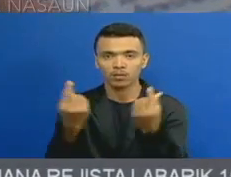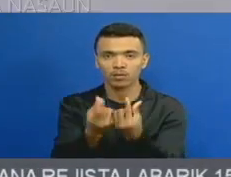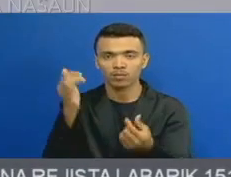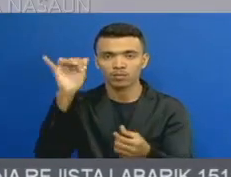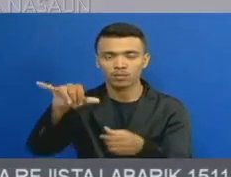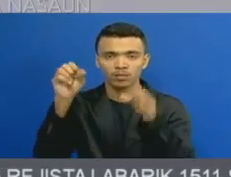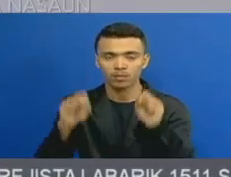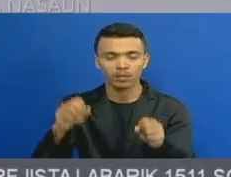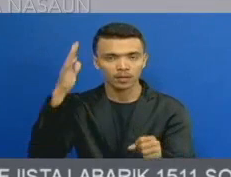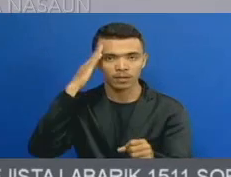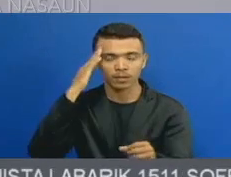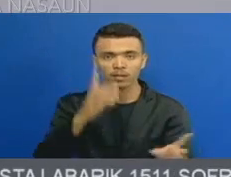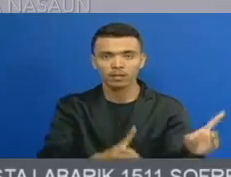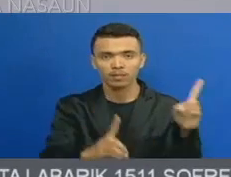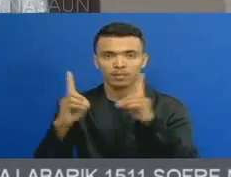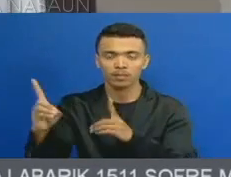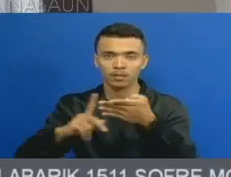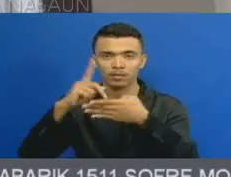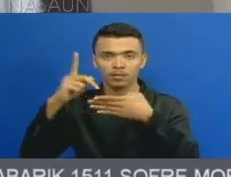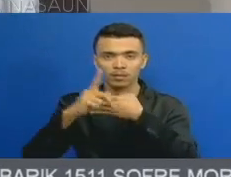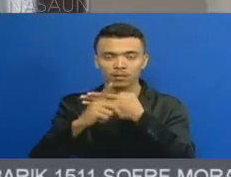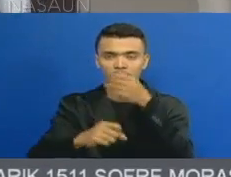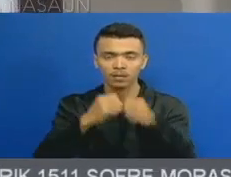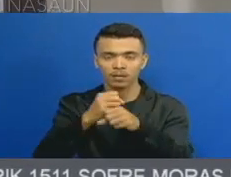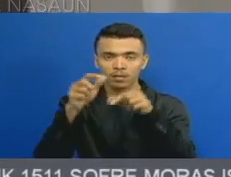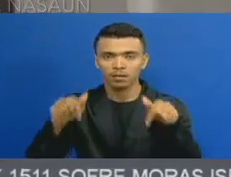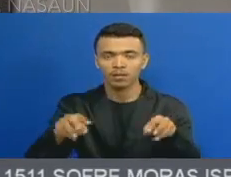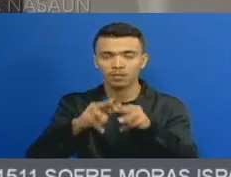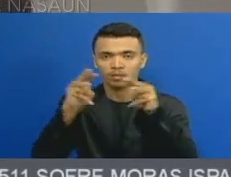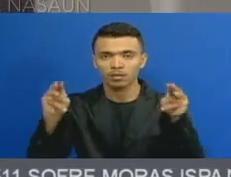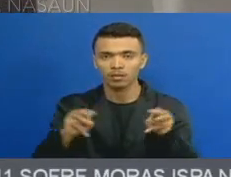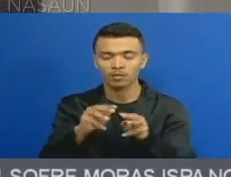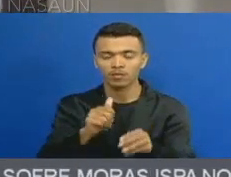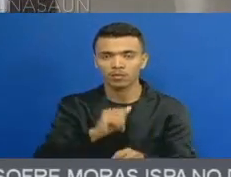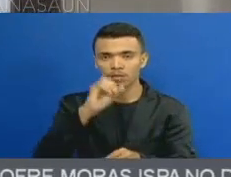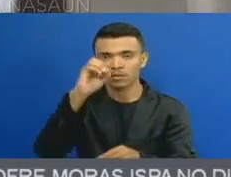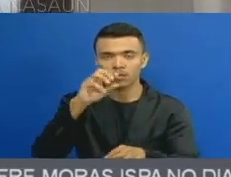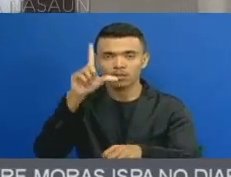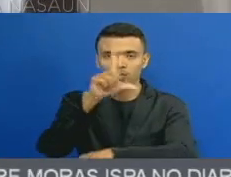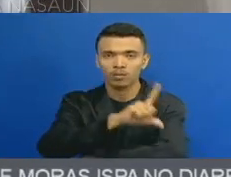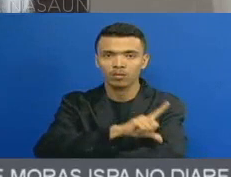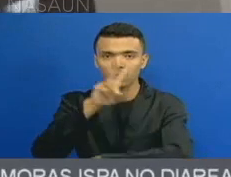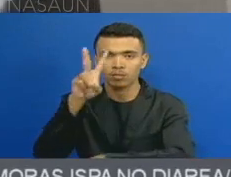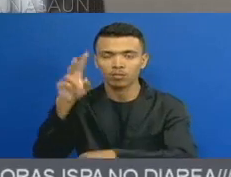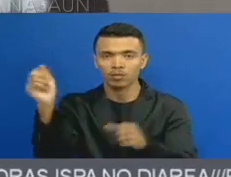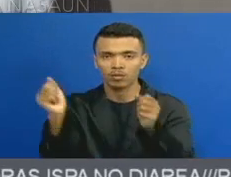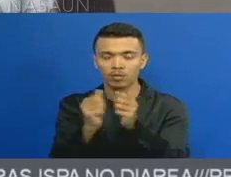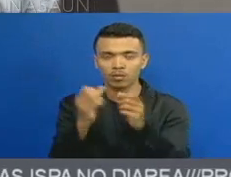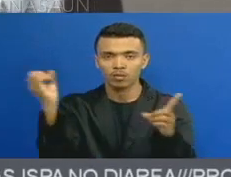bele entende manual implementa programa Tinané. Município Ainaro, durante o Loron Rua Nenelara, o objetivo,